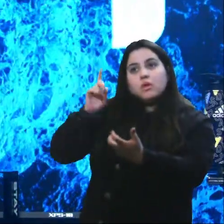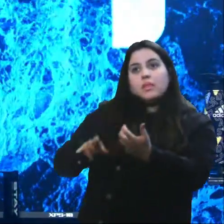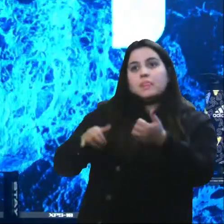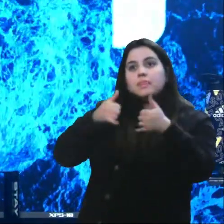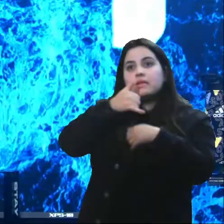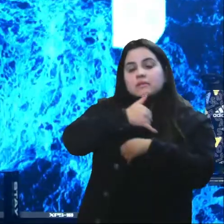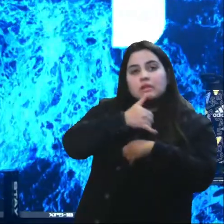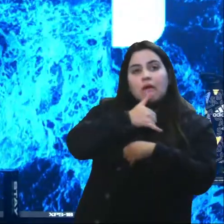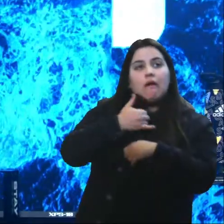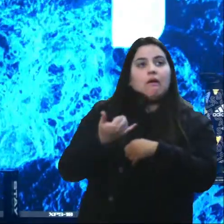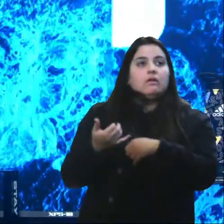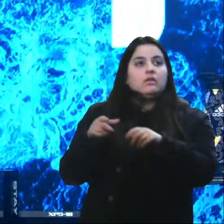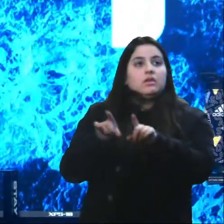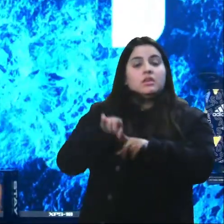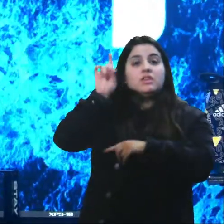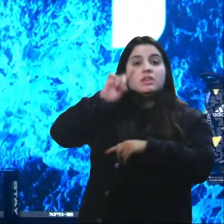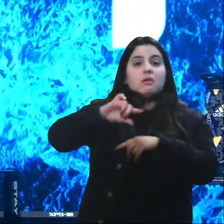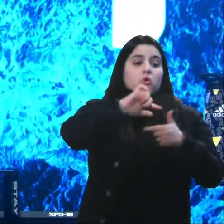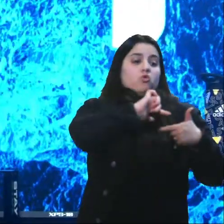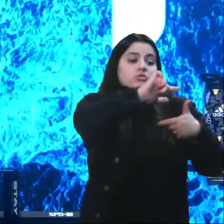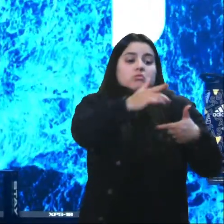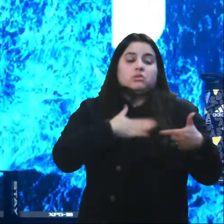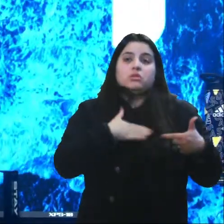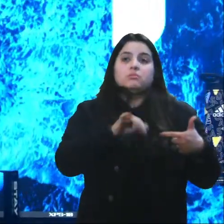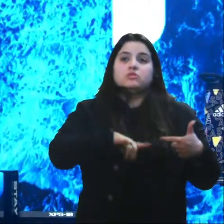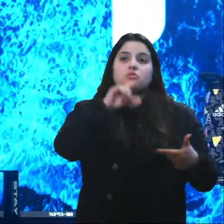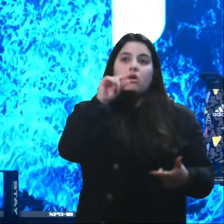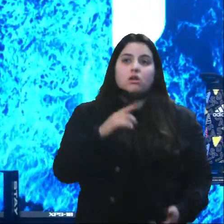de consequência das nossas escolhas.